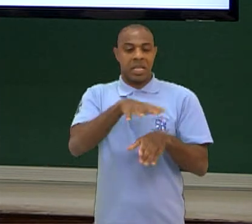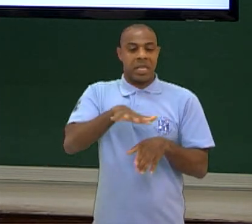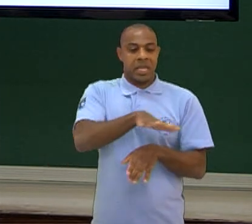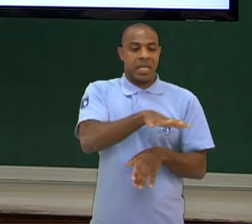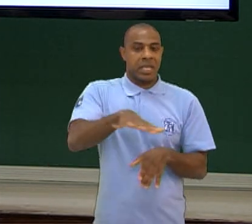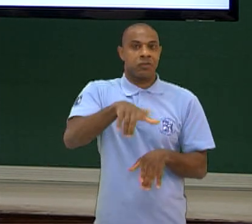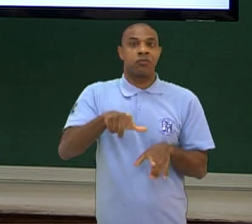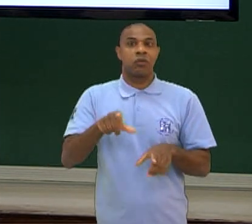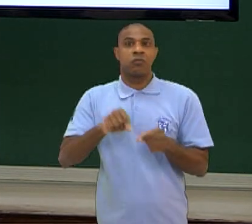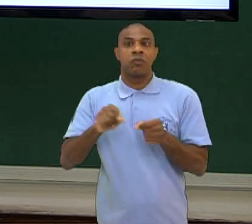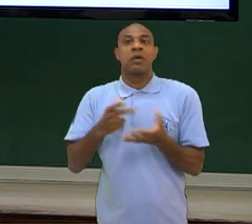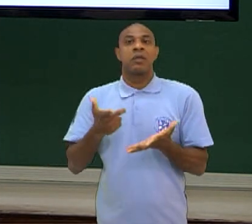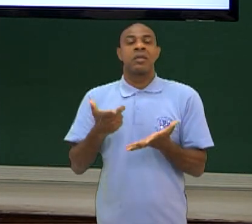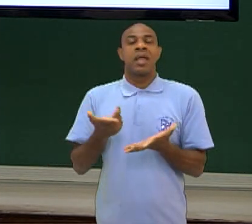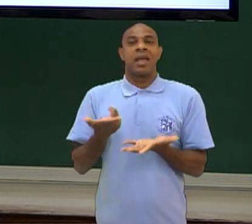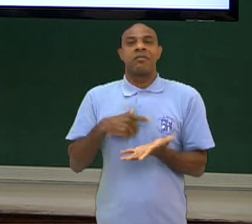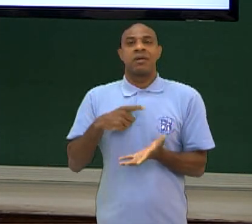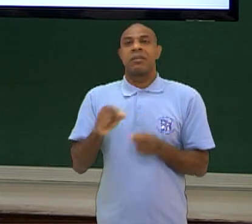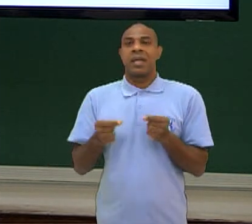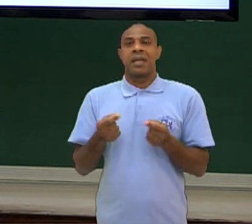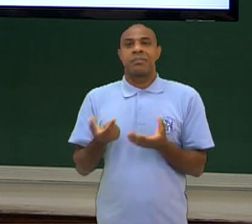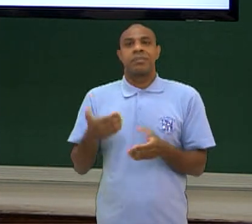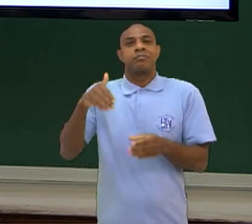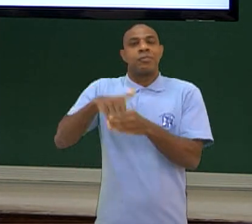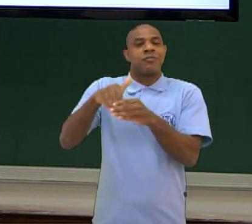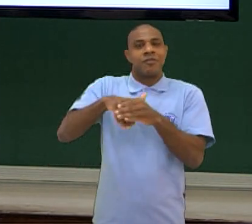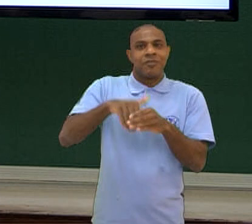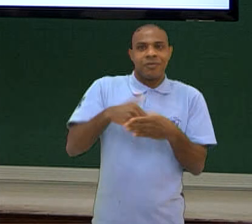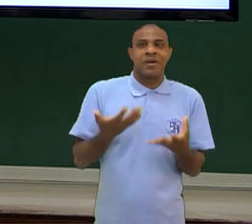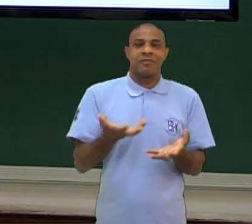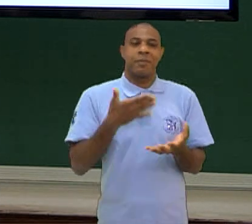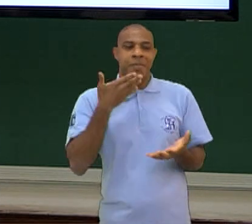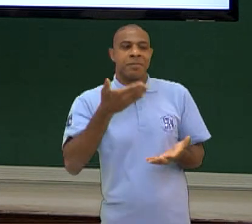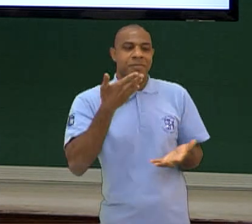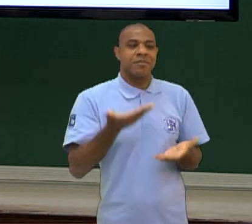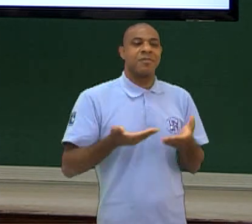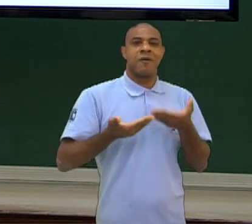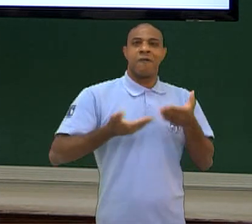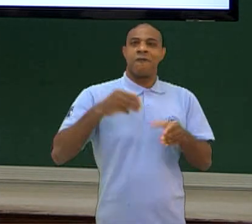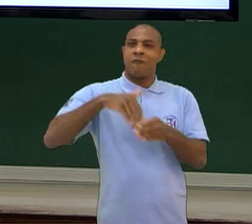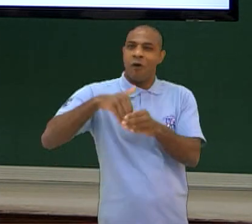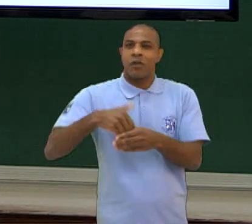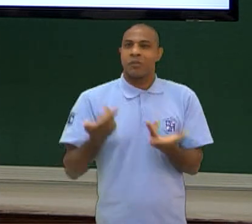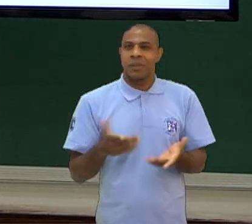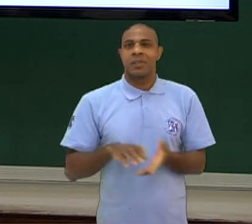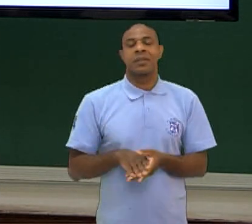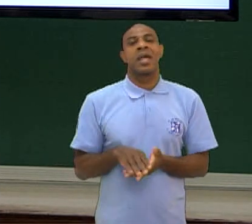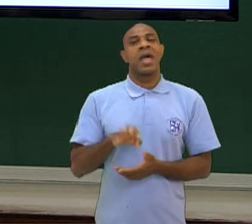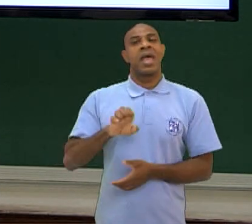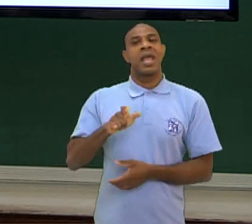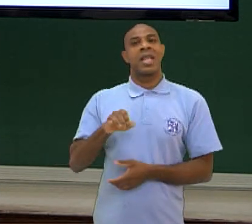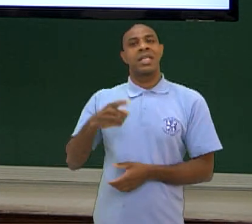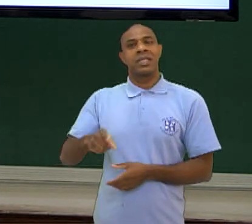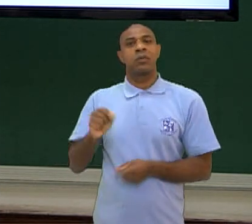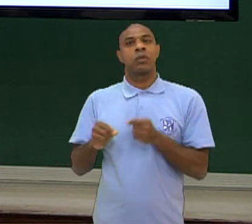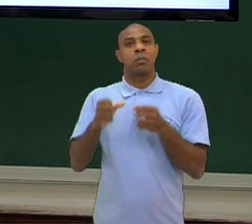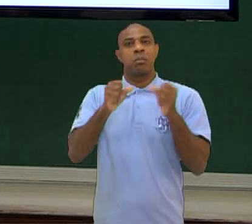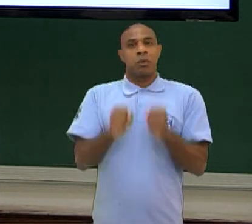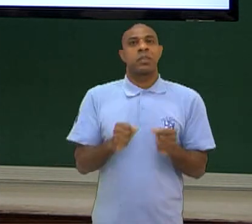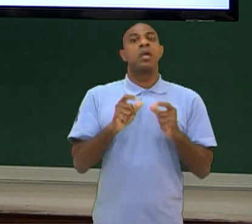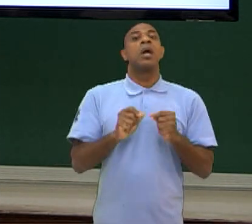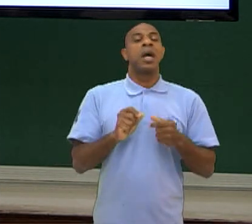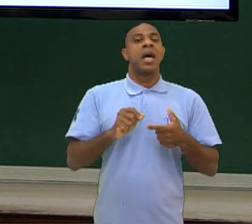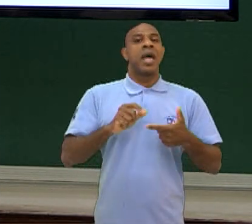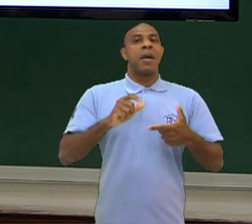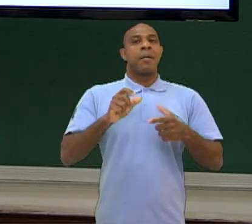para concorrer às eleições e disputar o nosso voto. E há eleições para os poderes